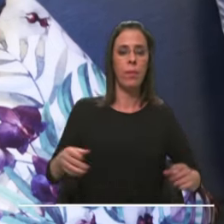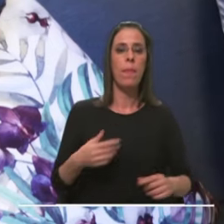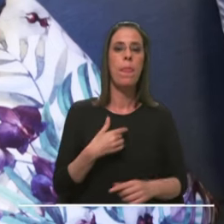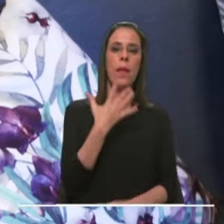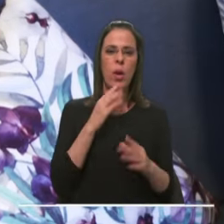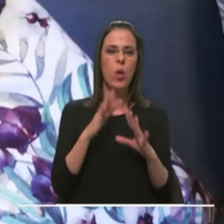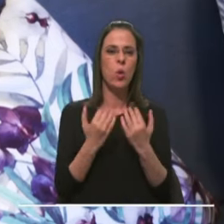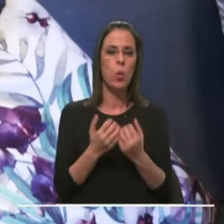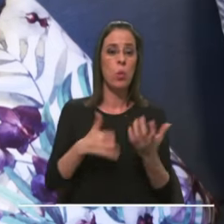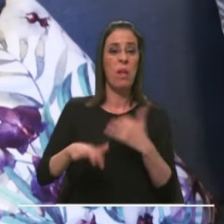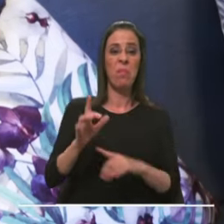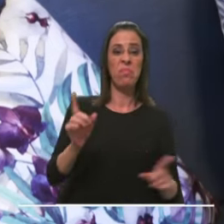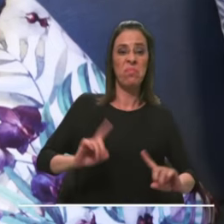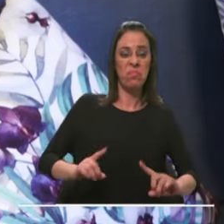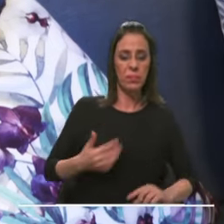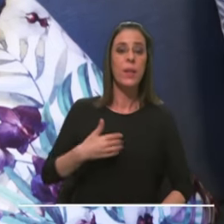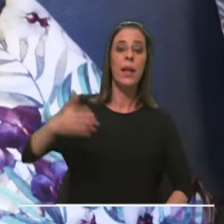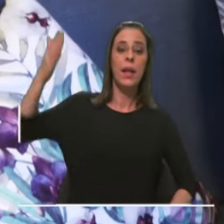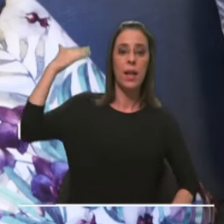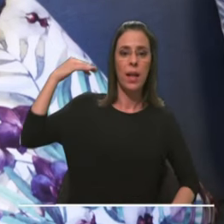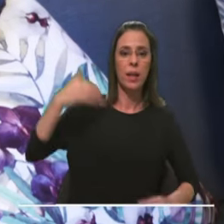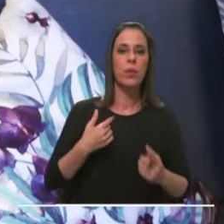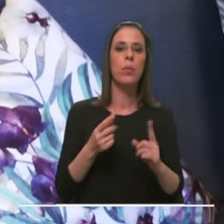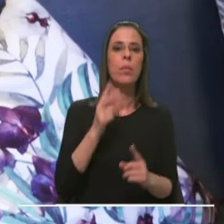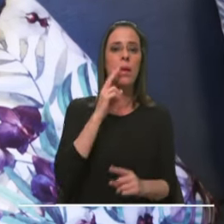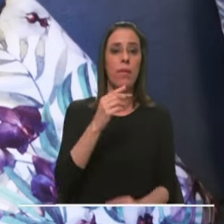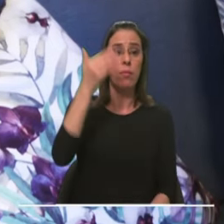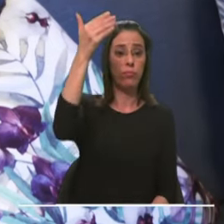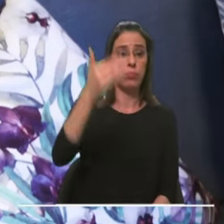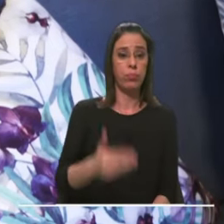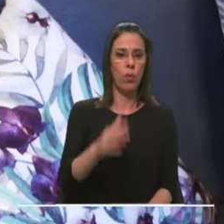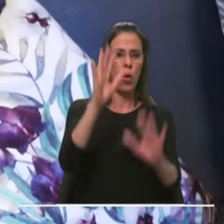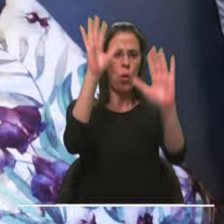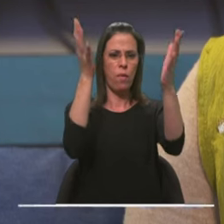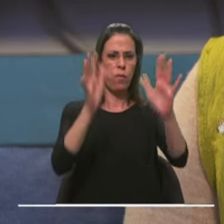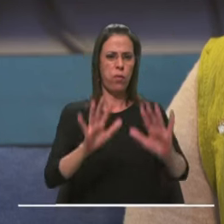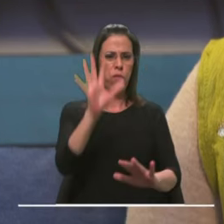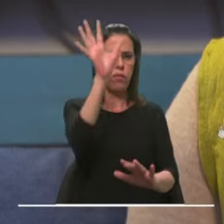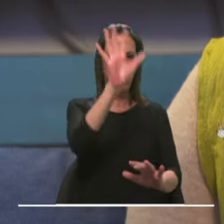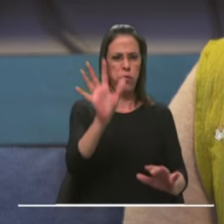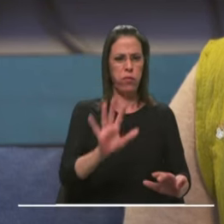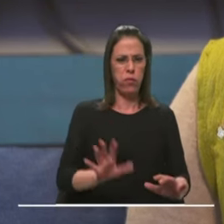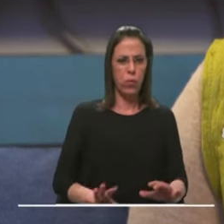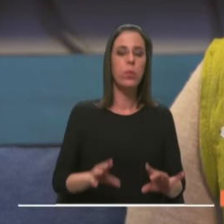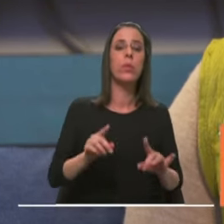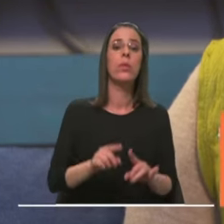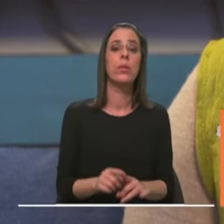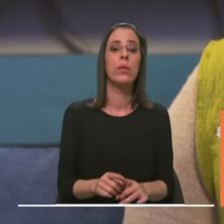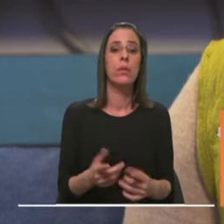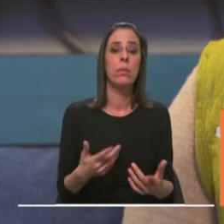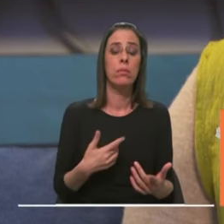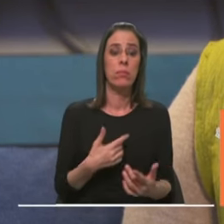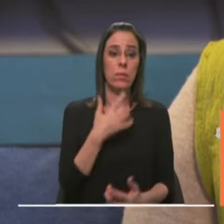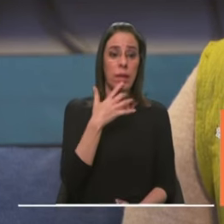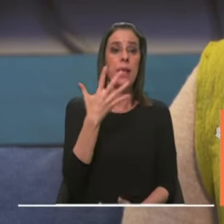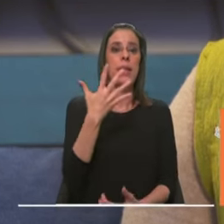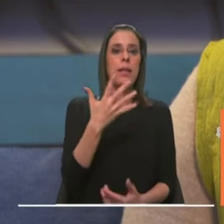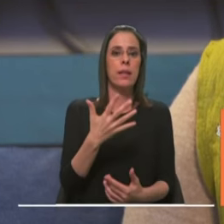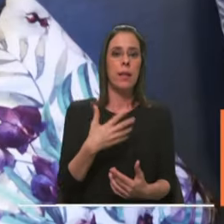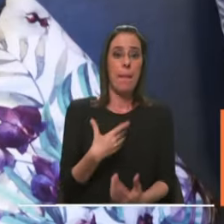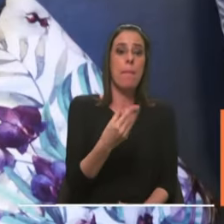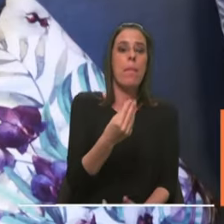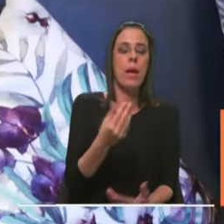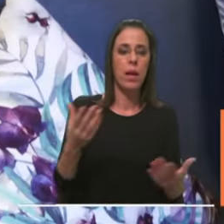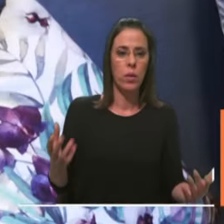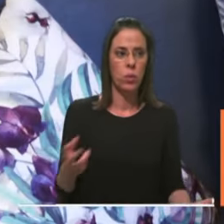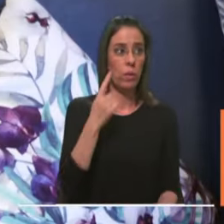sozinha mais isolada na altura Eu também comecei a ver vultos foi a primeira vez que eu vi vultos e e claro que como crci com 5 anos tem tem medo